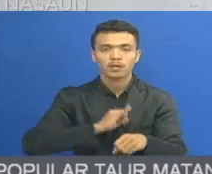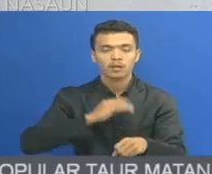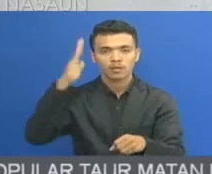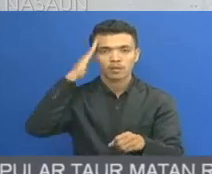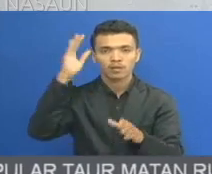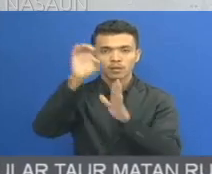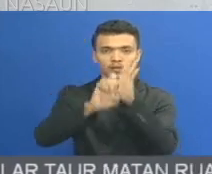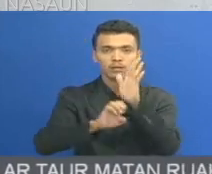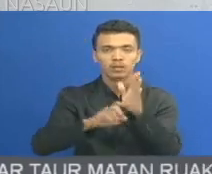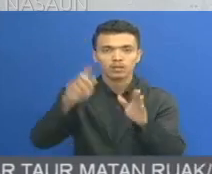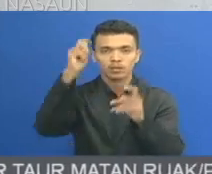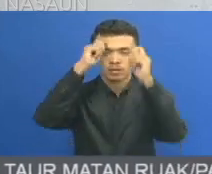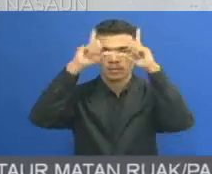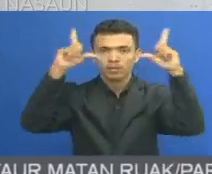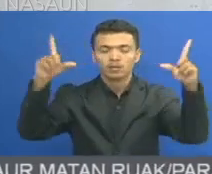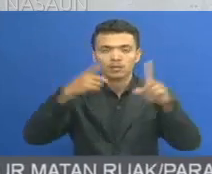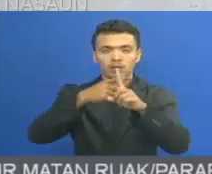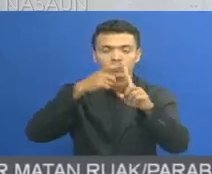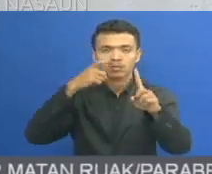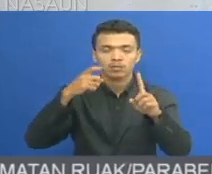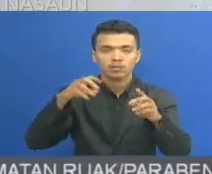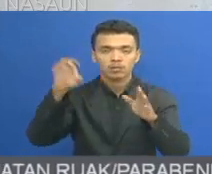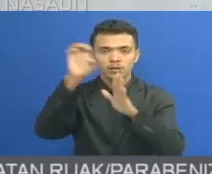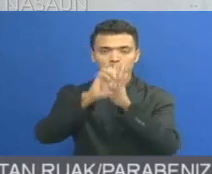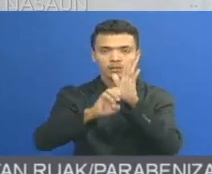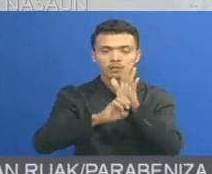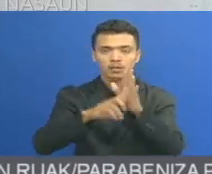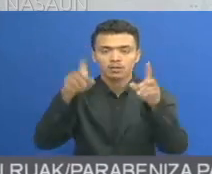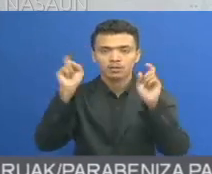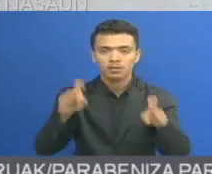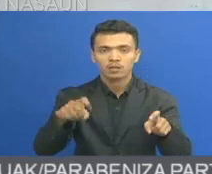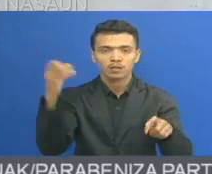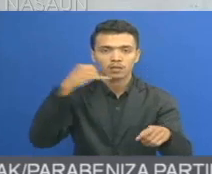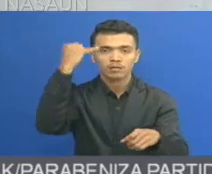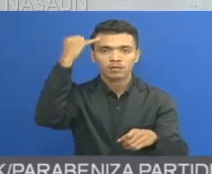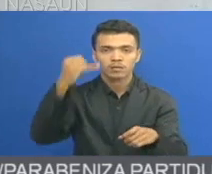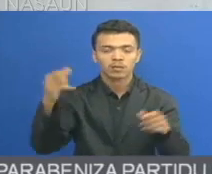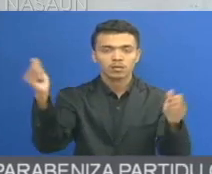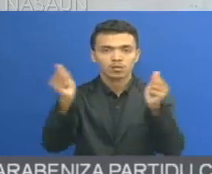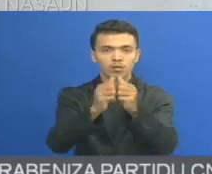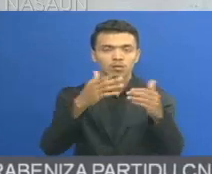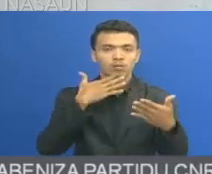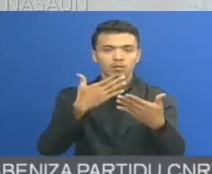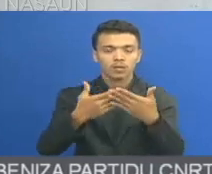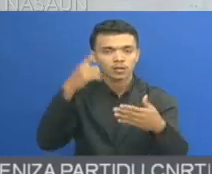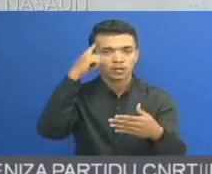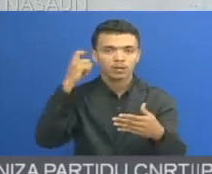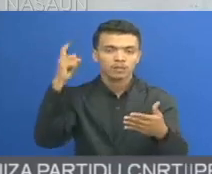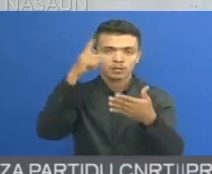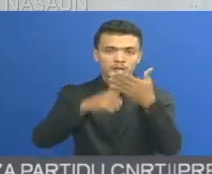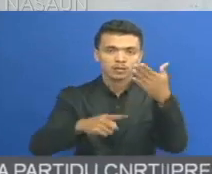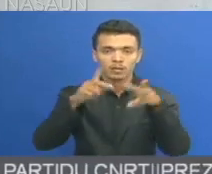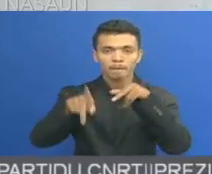Timor-Leste viu-se aparelho de investigação Estado Unido, tem que investigar de dia. Tamba saída, maca